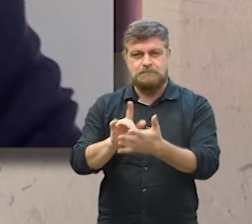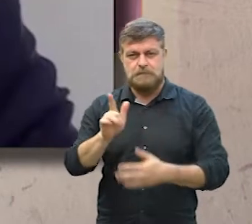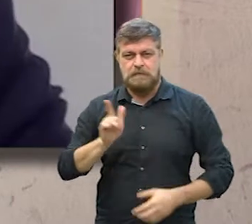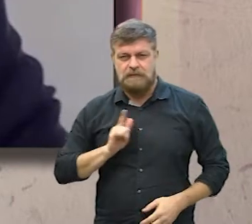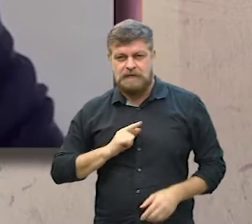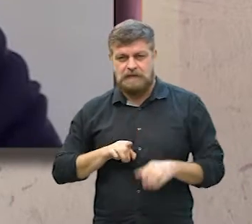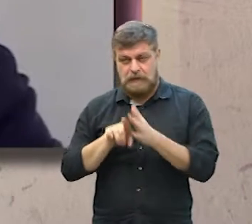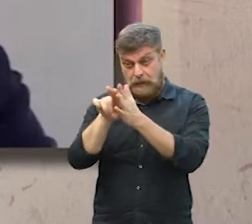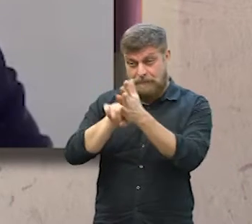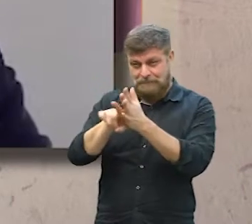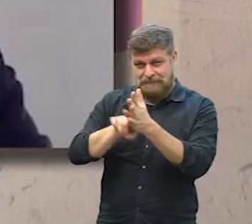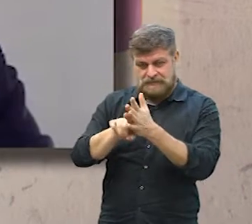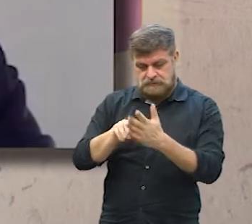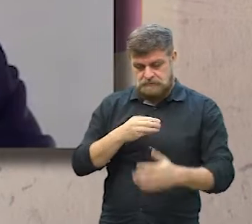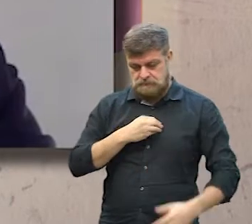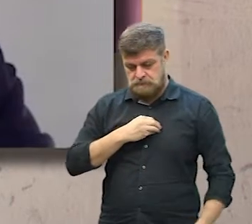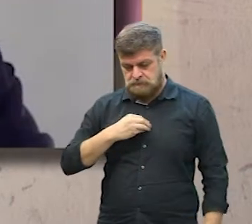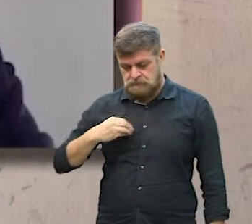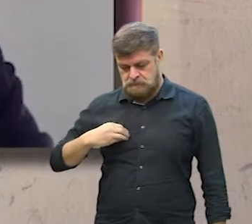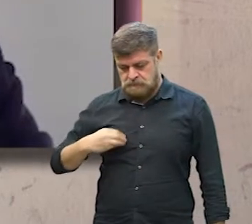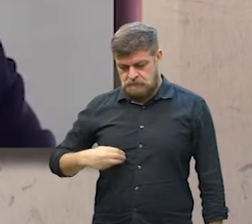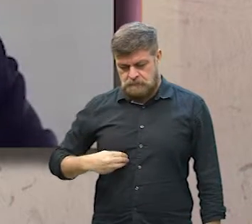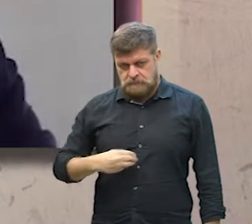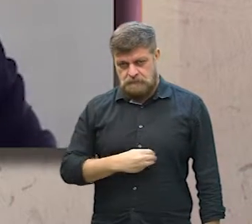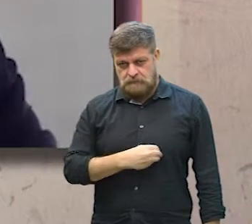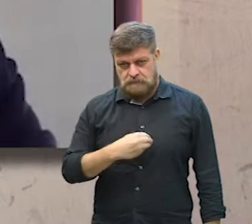diagnóstico, associado a alguns exames que a gente faz